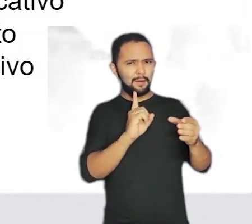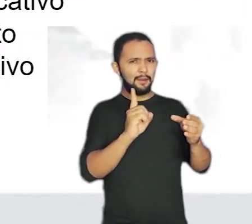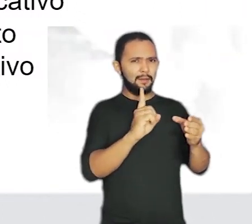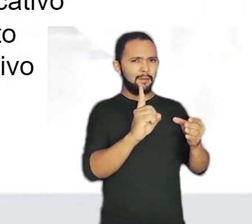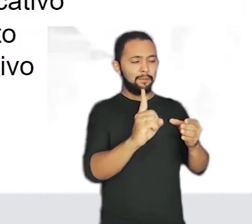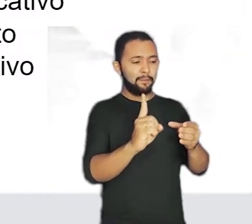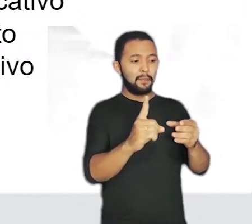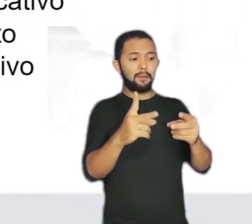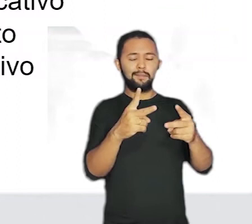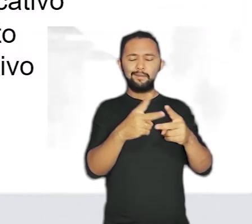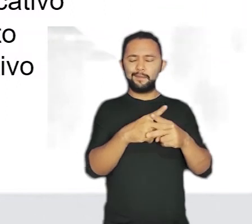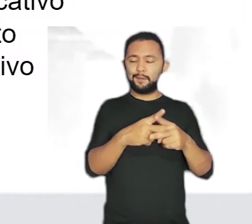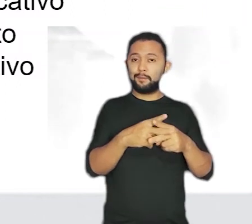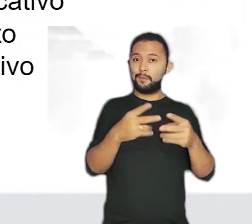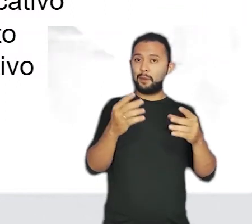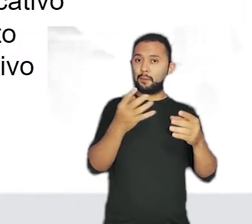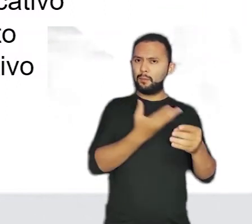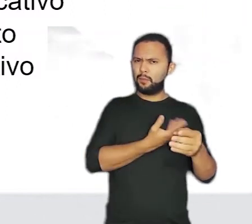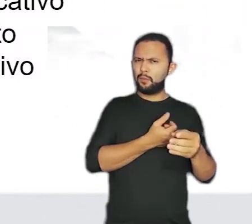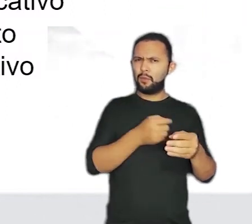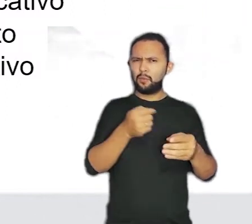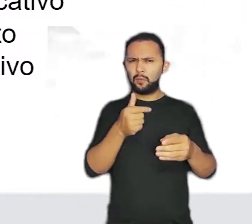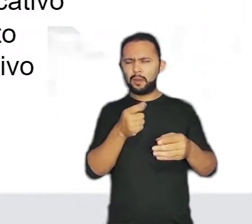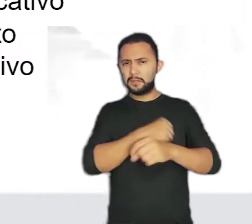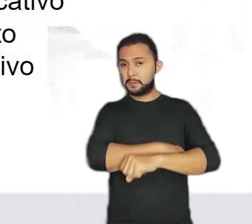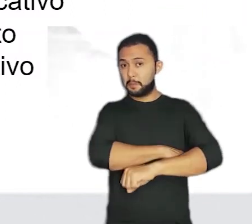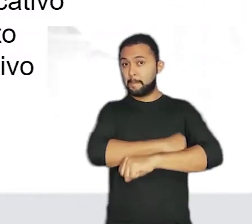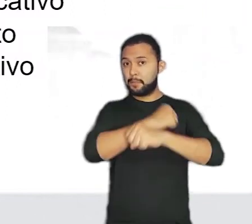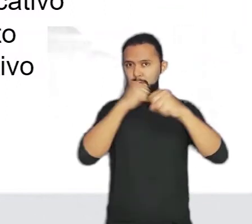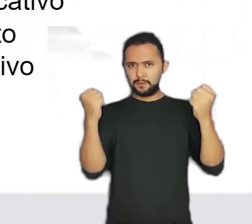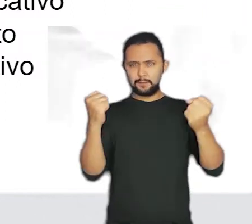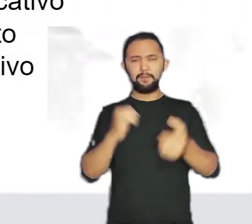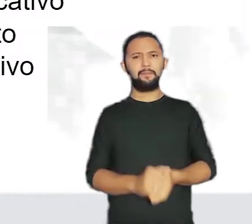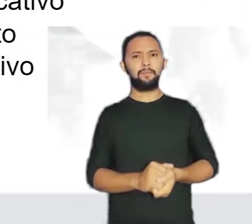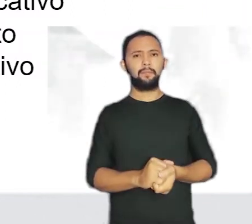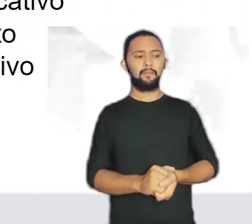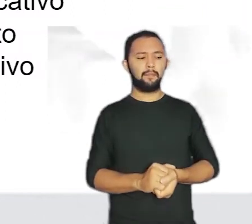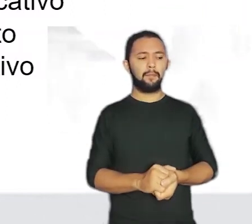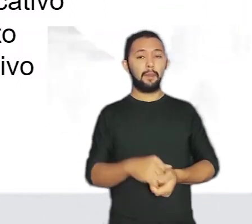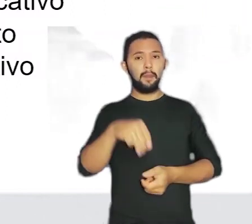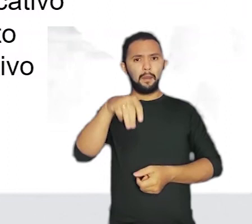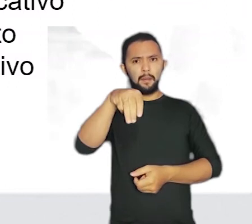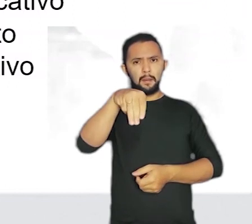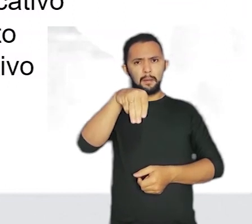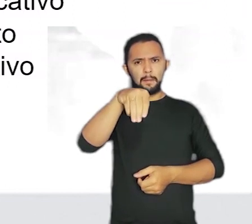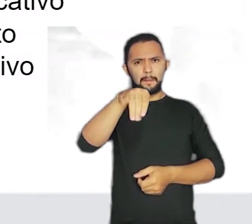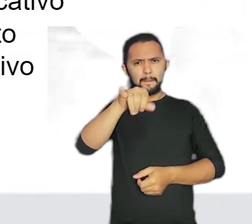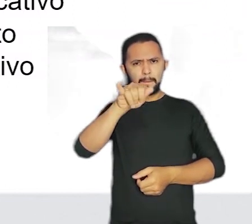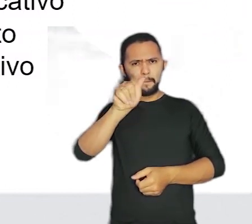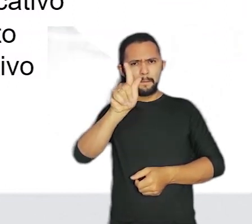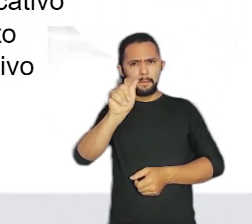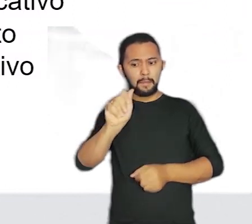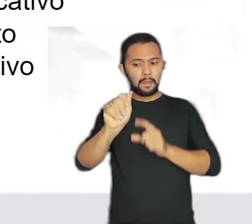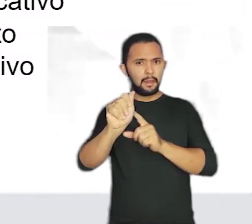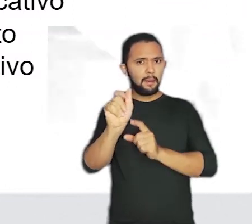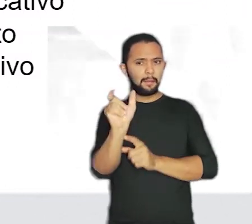impossível. Mas vai que, né? Então, na questão número 5 diz o seguinte: em miga, um amor quase impossível, miga